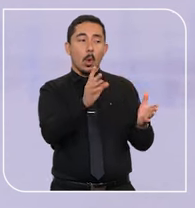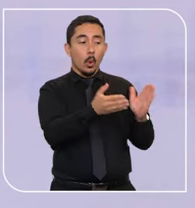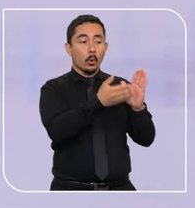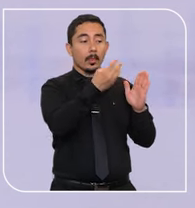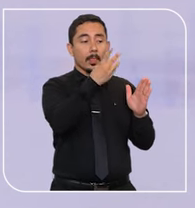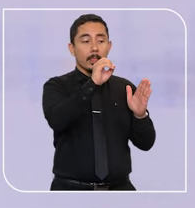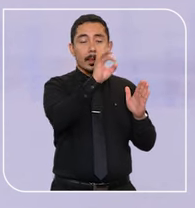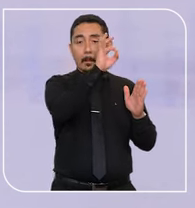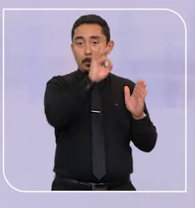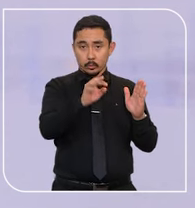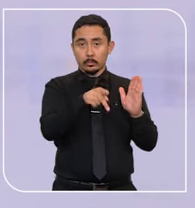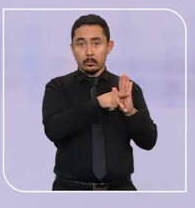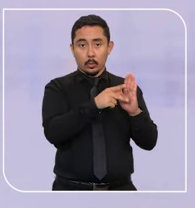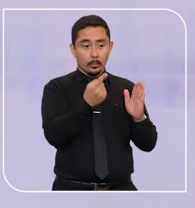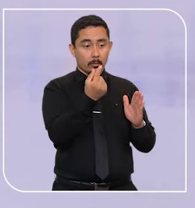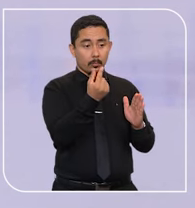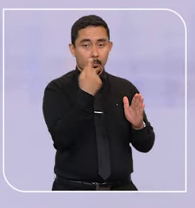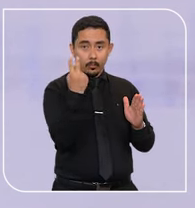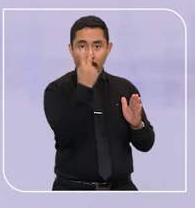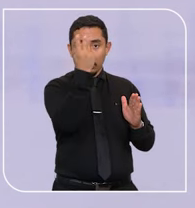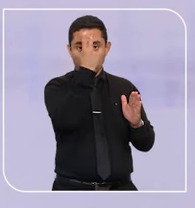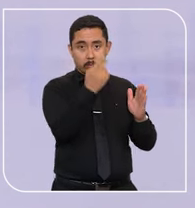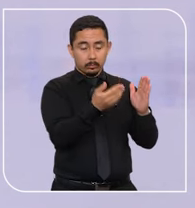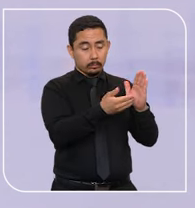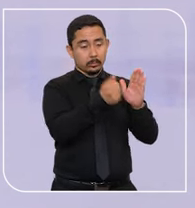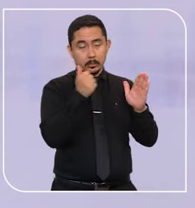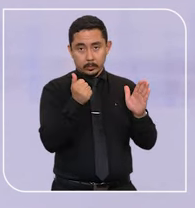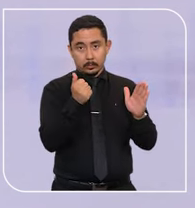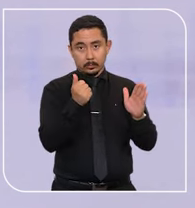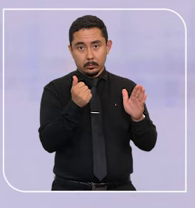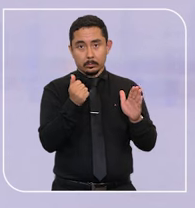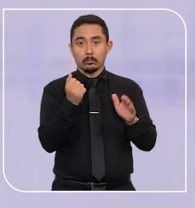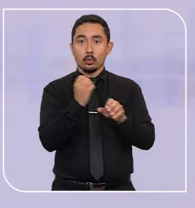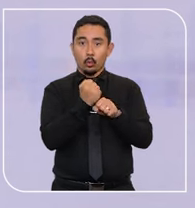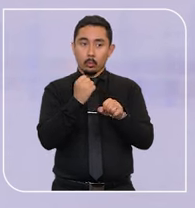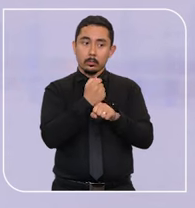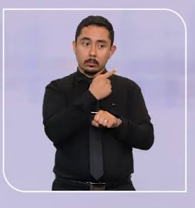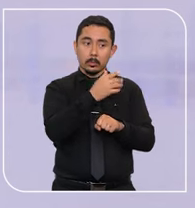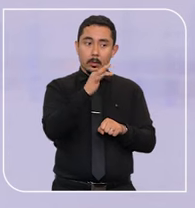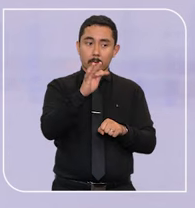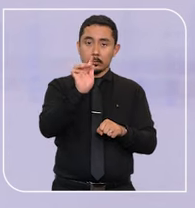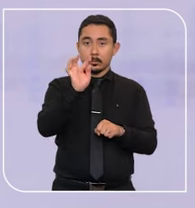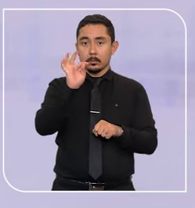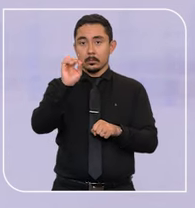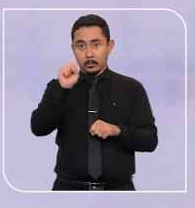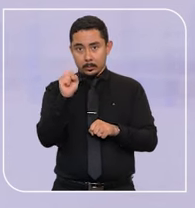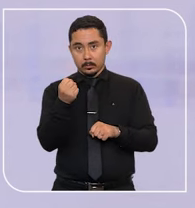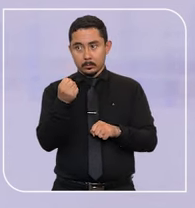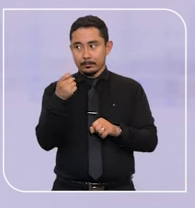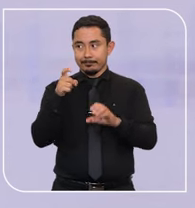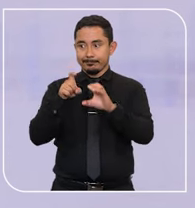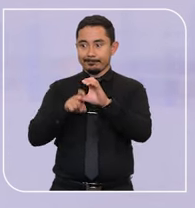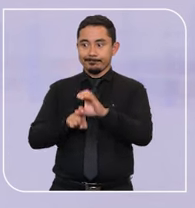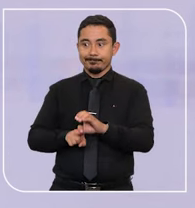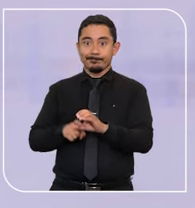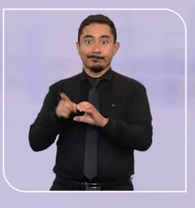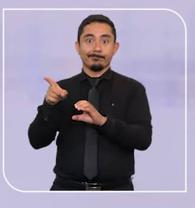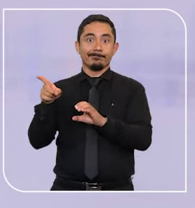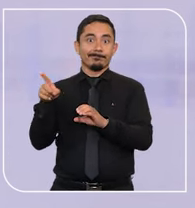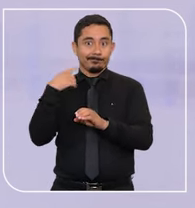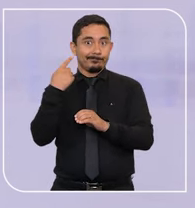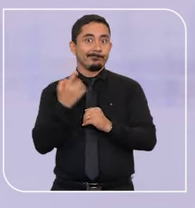salário do executado e o bloqueio de eventual saldo disponível em conta do FGTS do cliente até o limite do débito com a